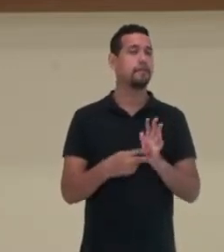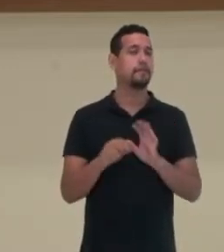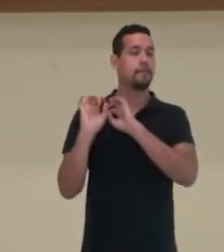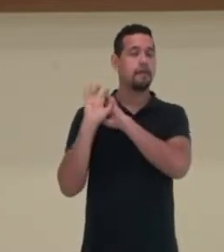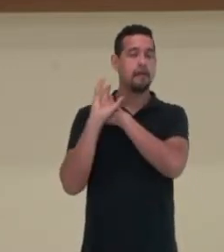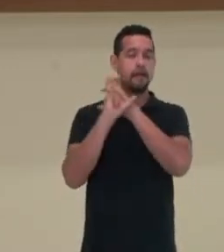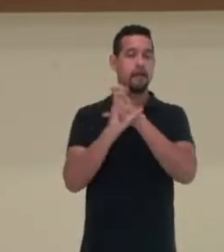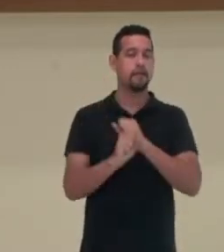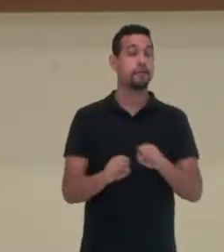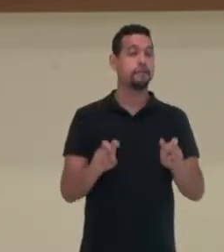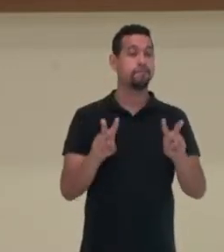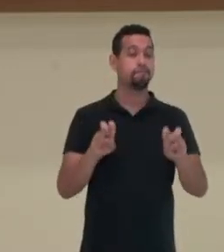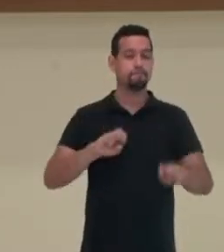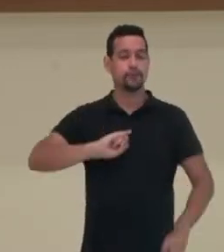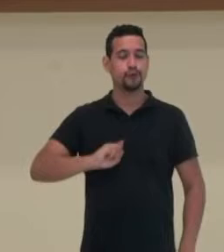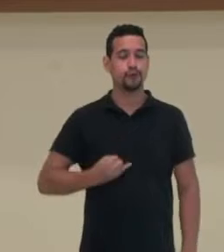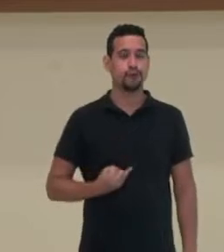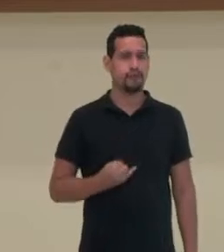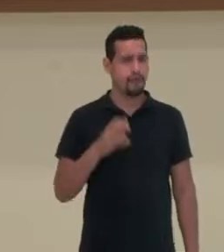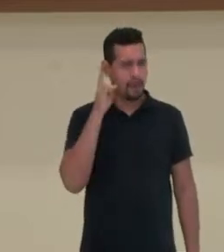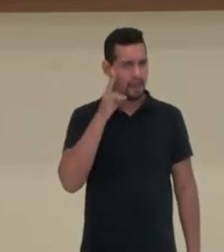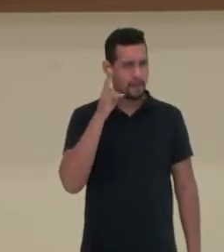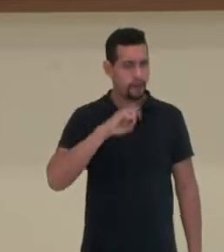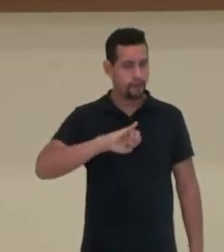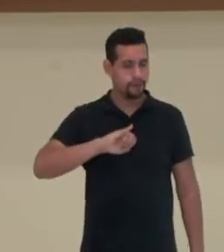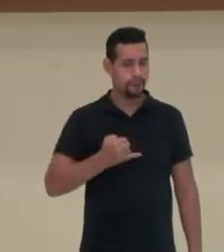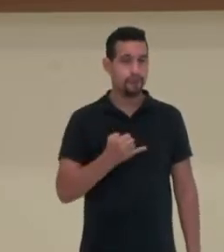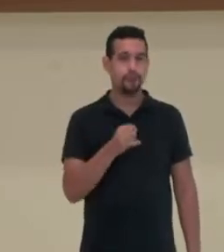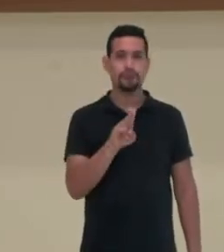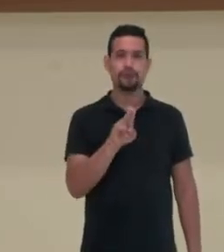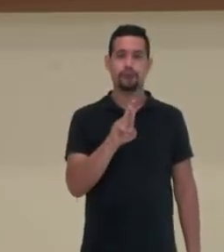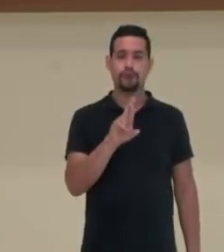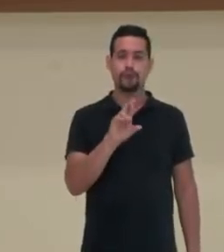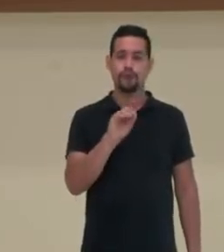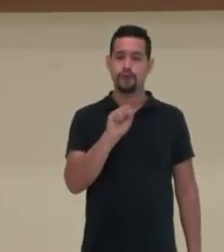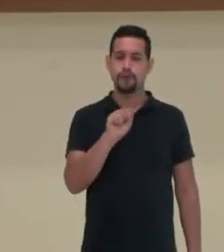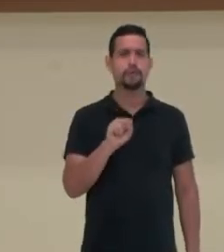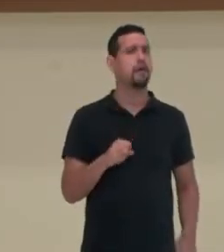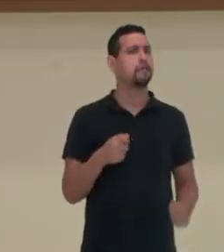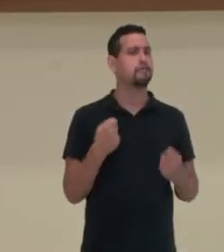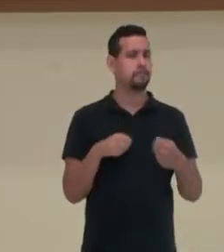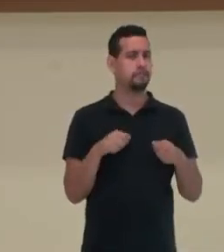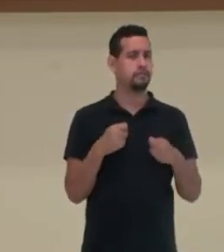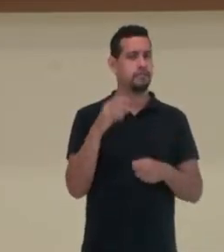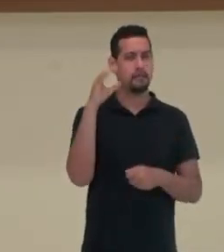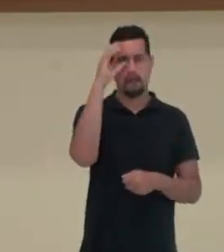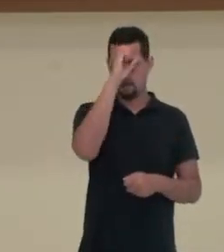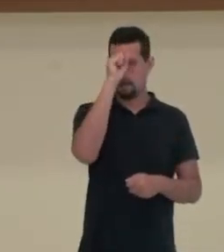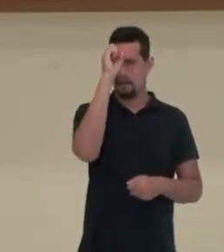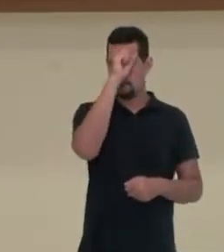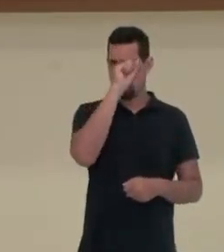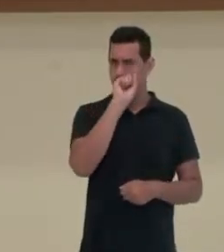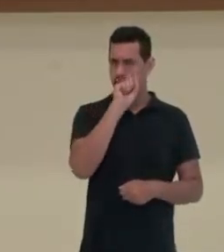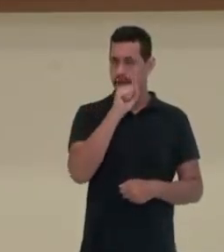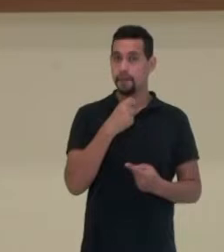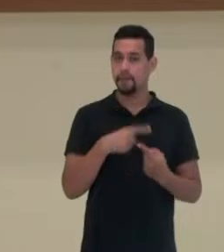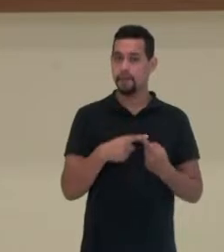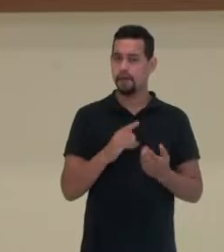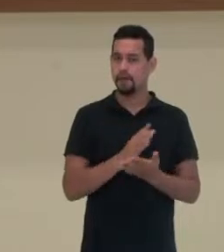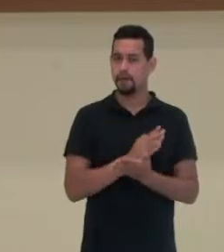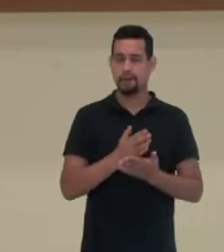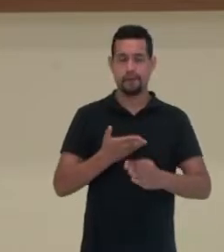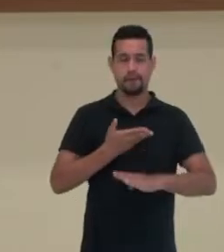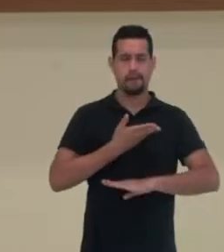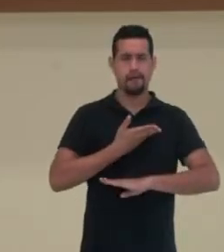de juro. Lembra disso? Sim, precisamos ter noção disso para não cair em situações que